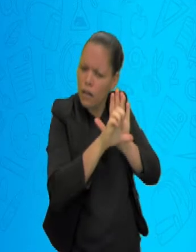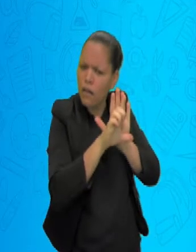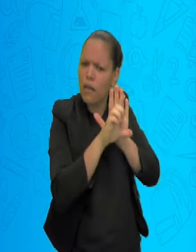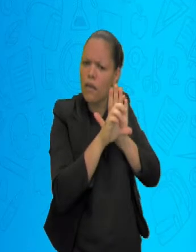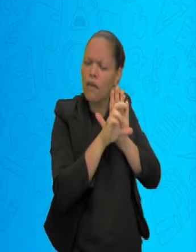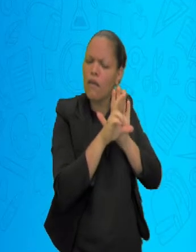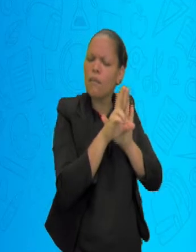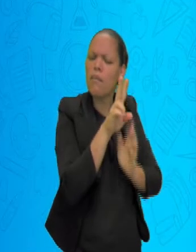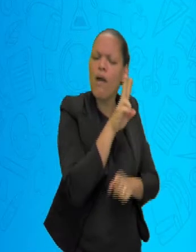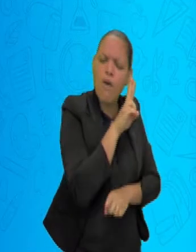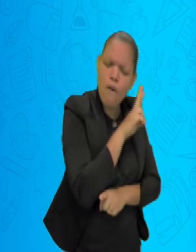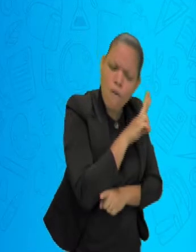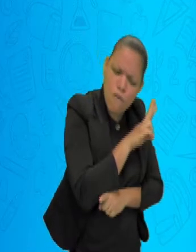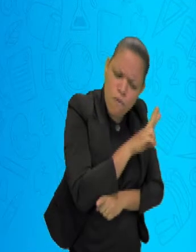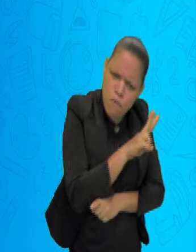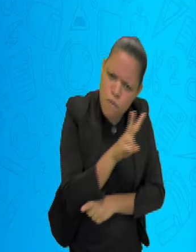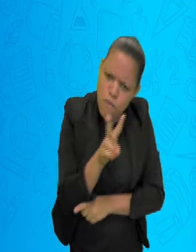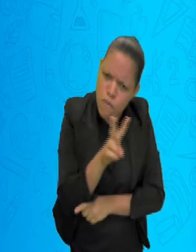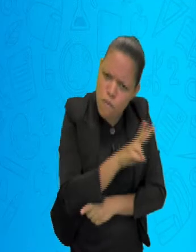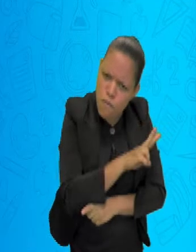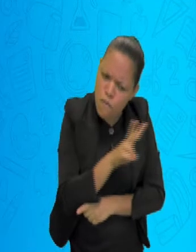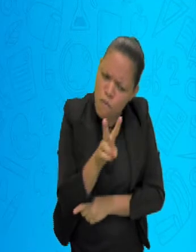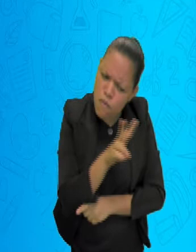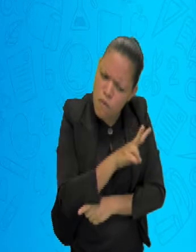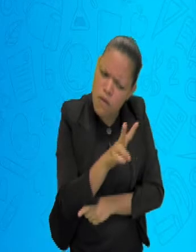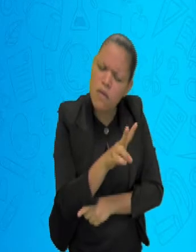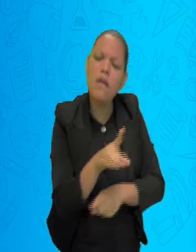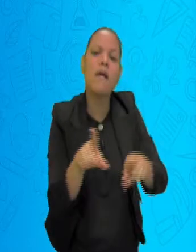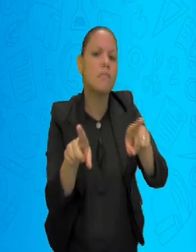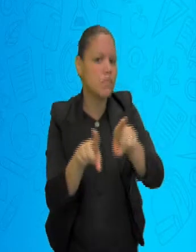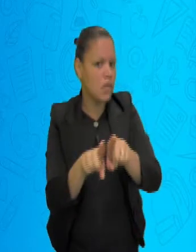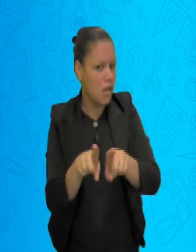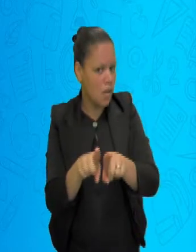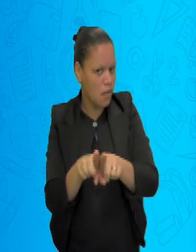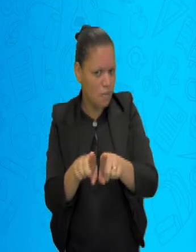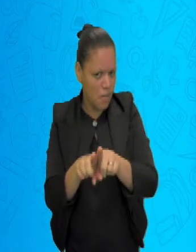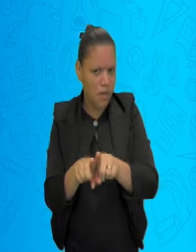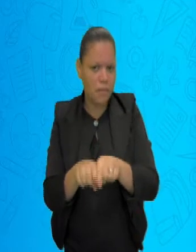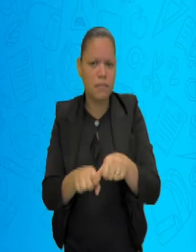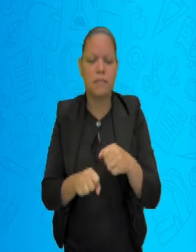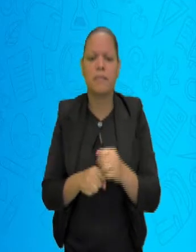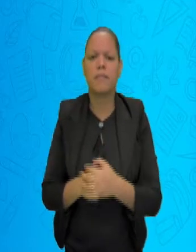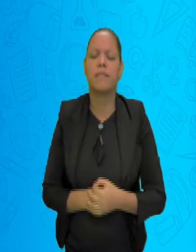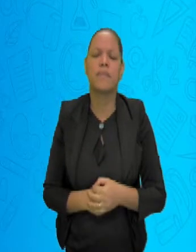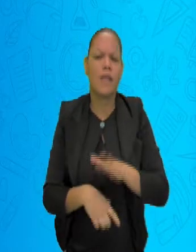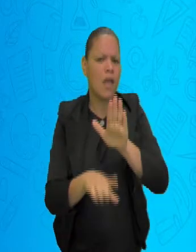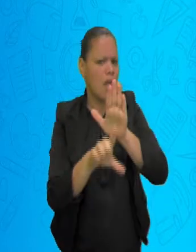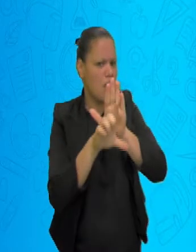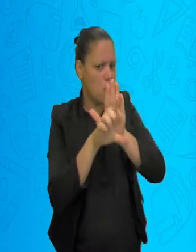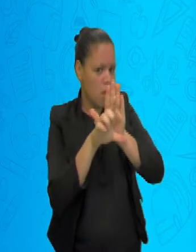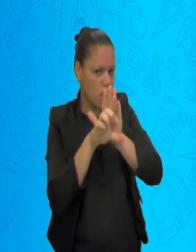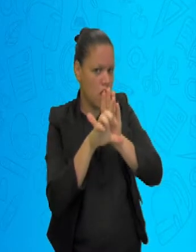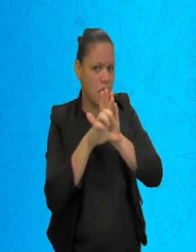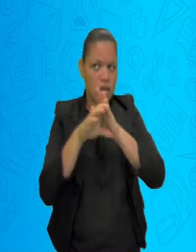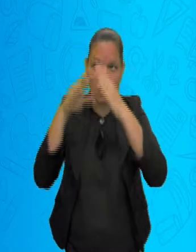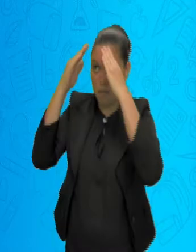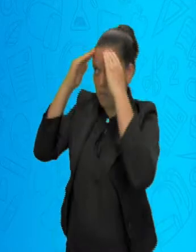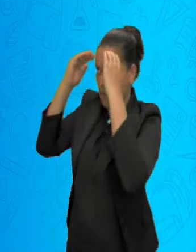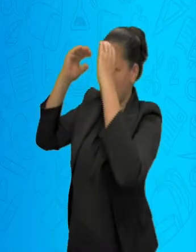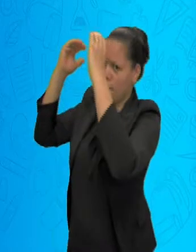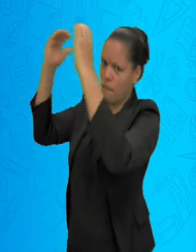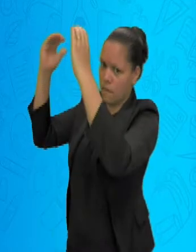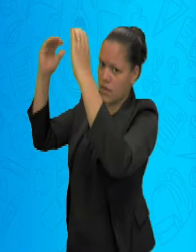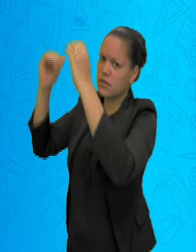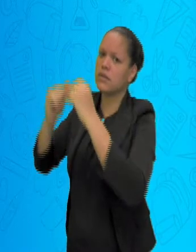fiscalização, elas ficam muito em cima de quem trabalha com esse tipo do extrativismo. Então, tem que seguir as ordens